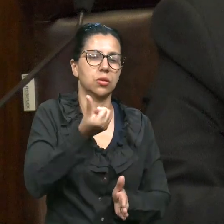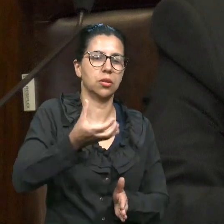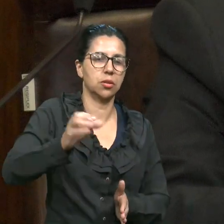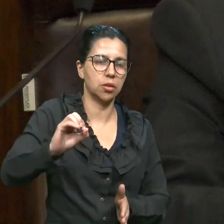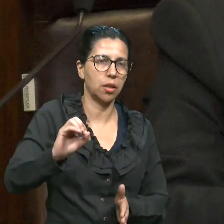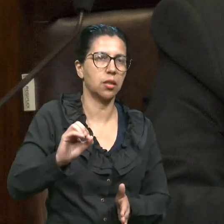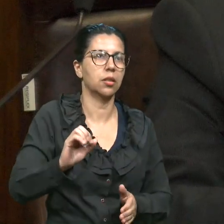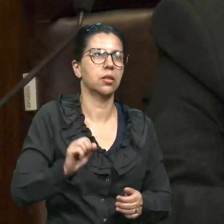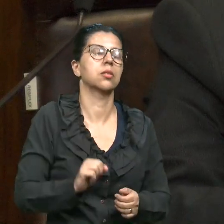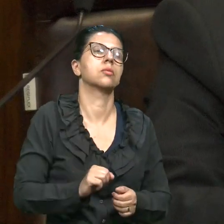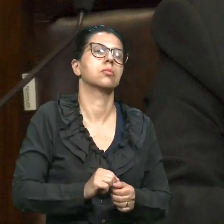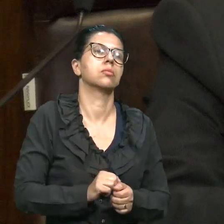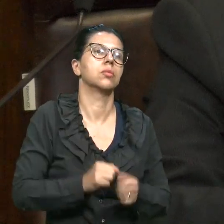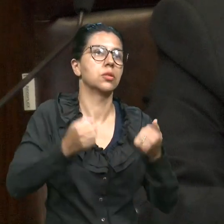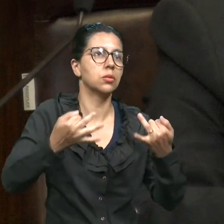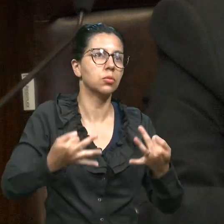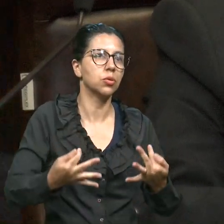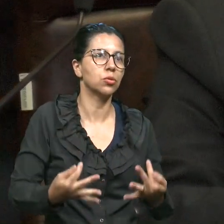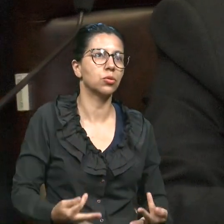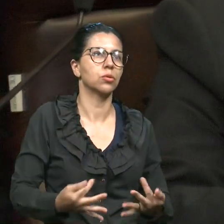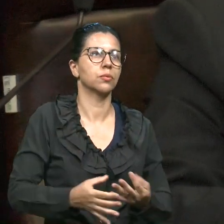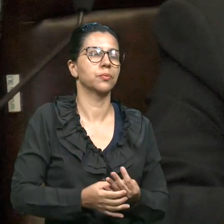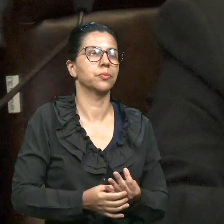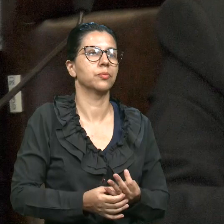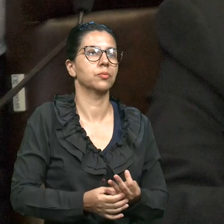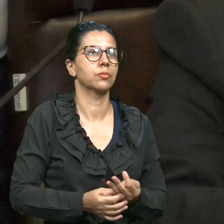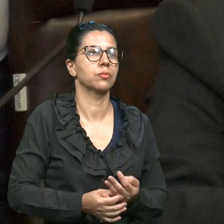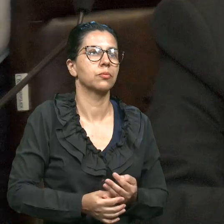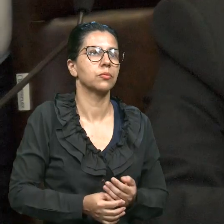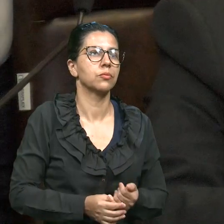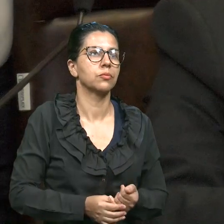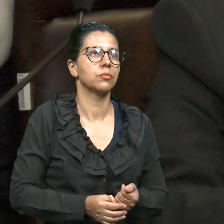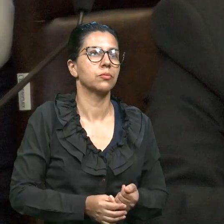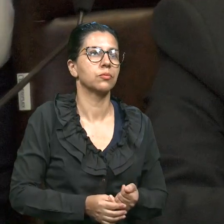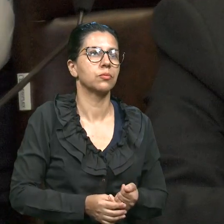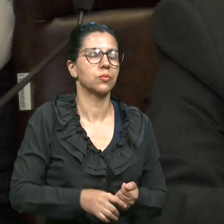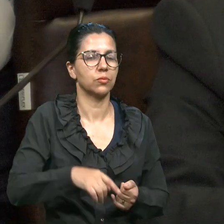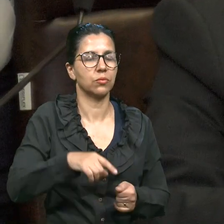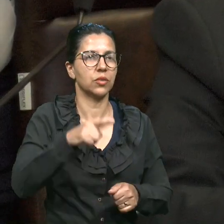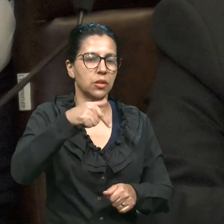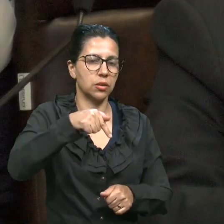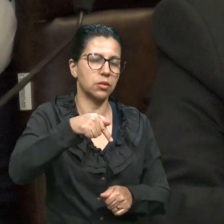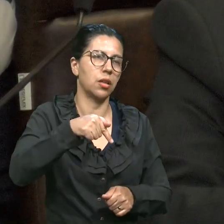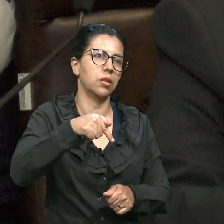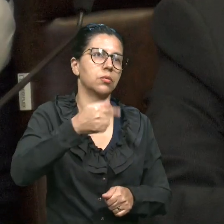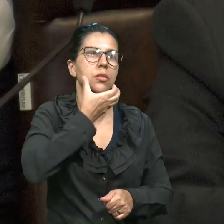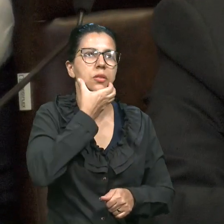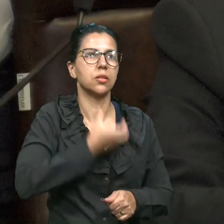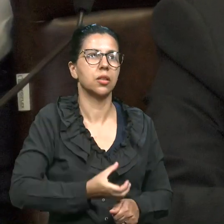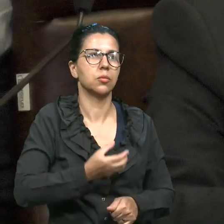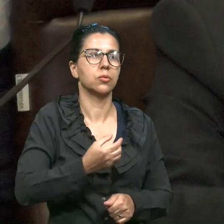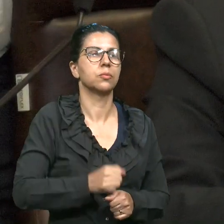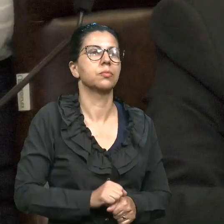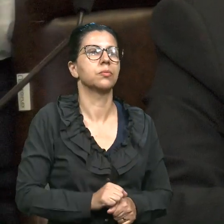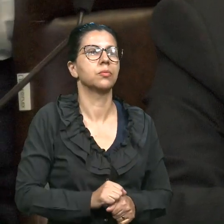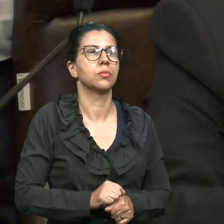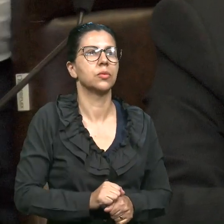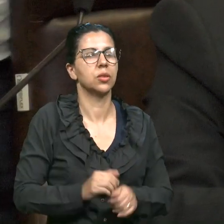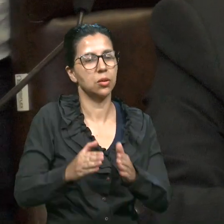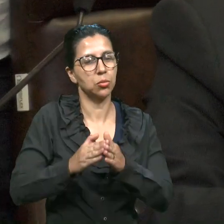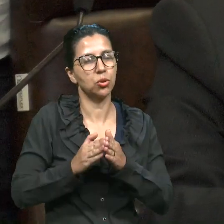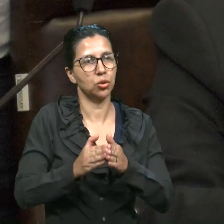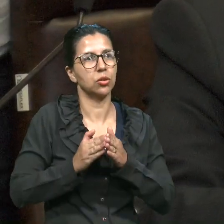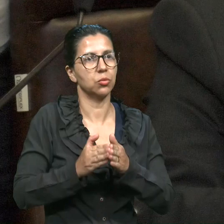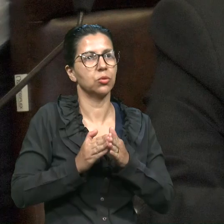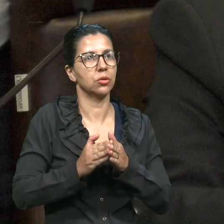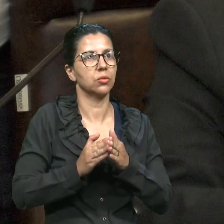inciso 1º da Resolução número 183, de 7 de dezembro de 1990, Regimento Interno, licença para